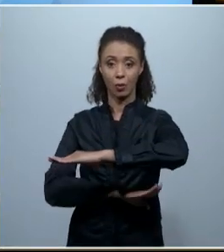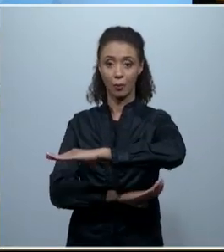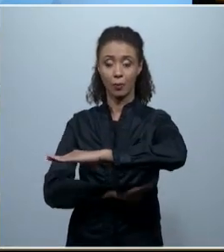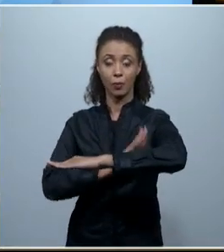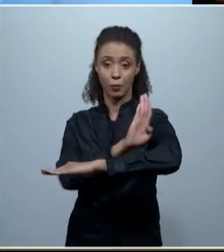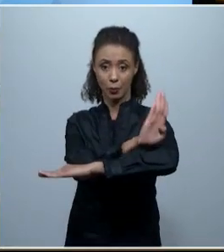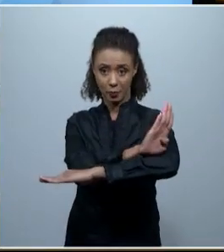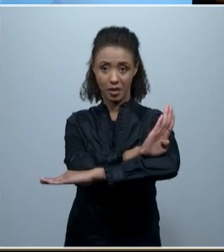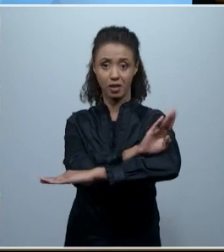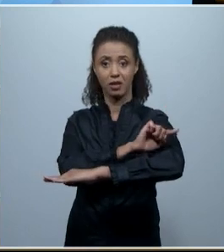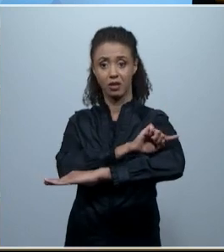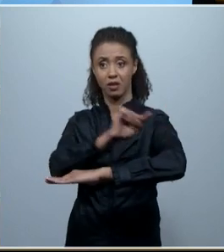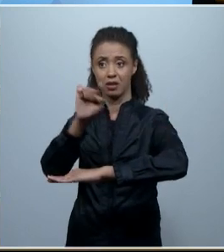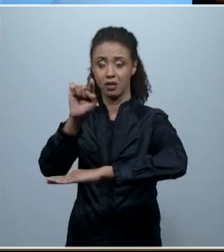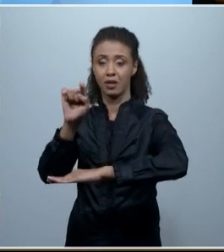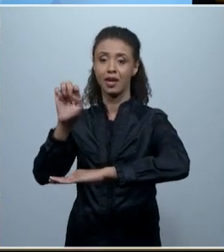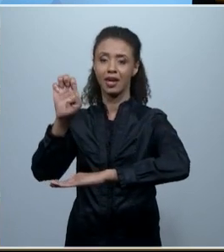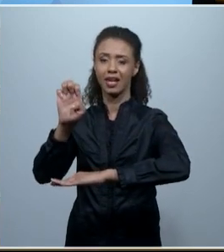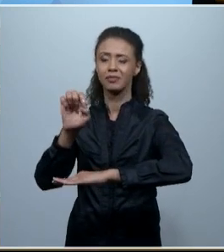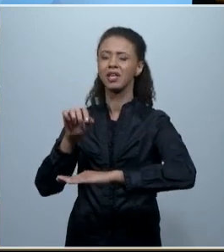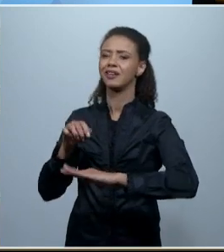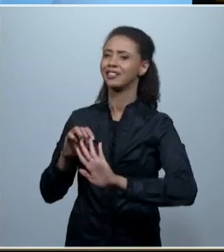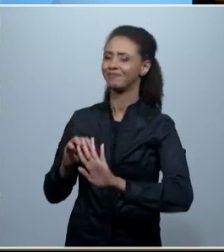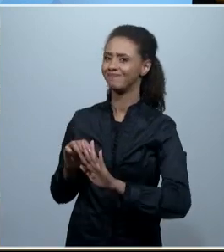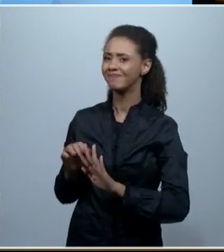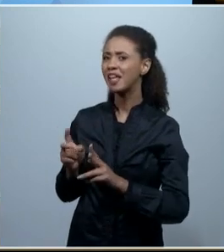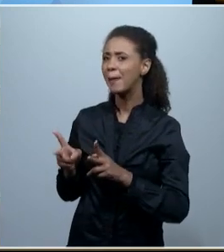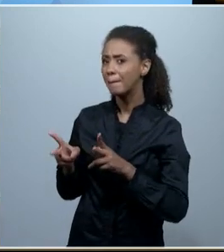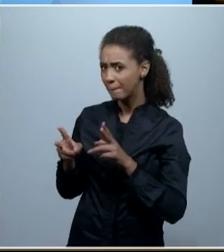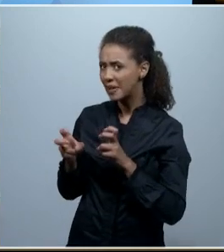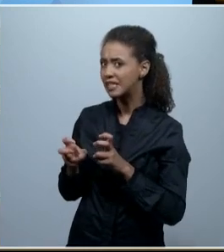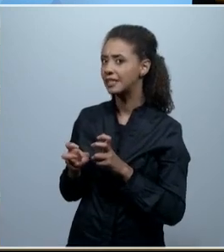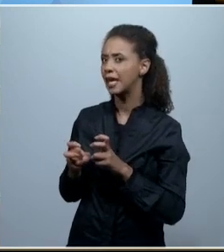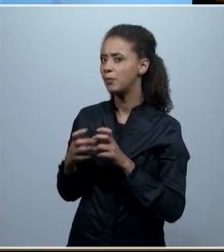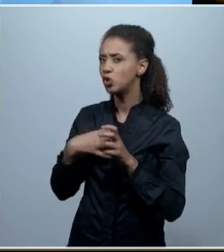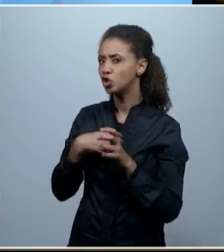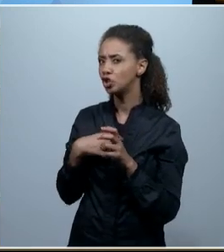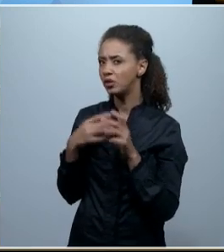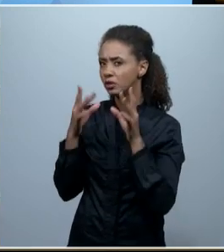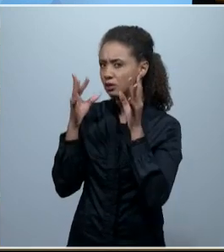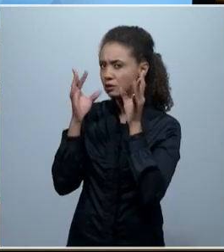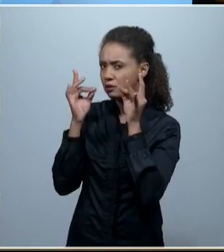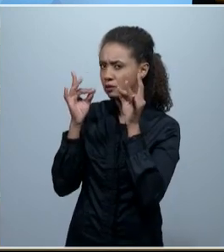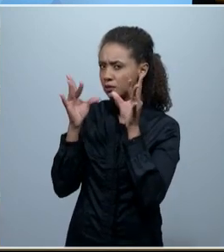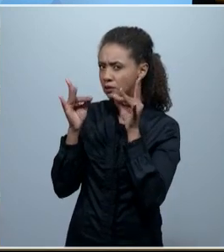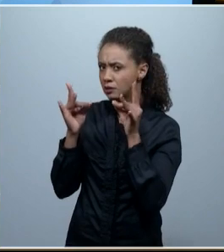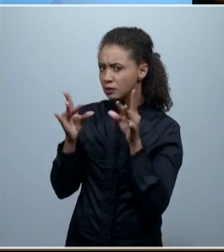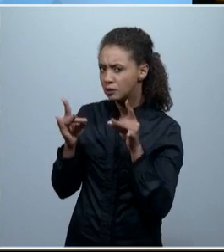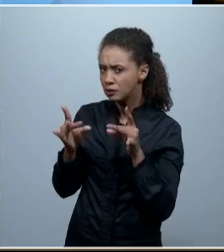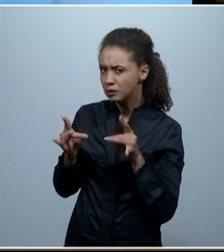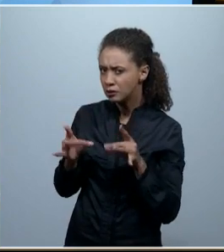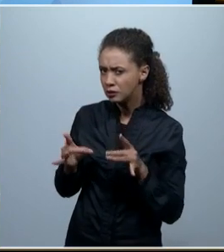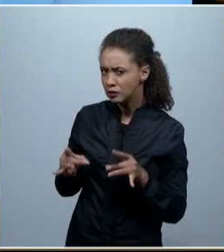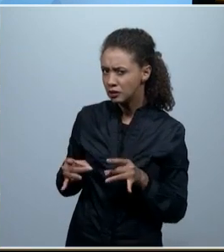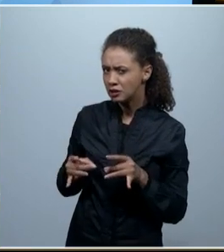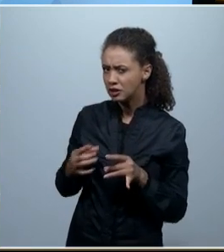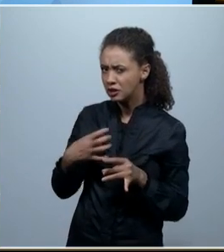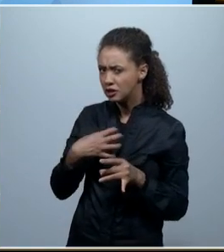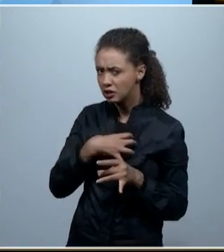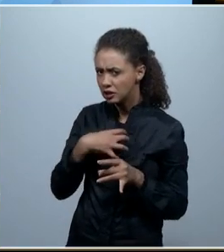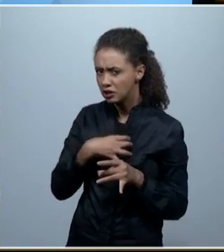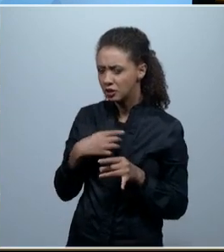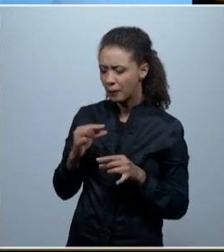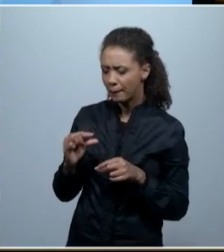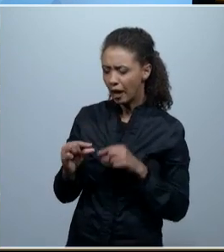verdade complicada mas de um fato bem simples então há de novo pessoal esse exercício não